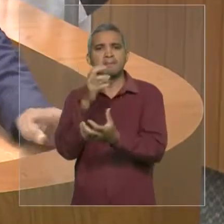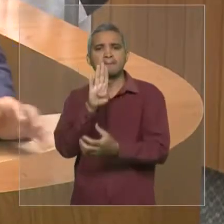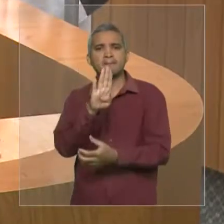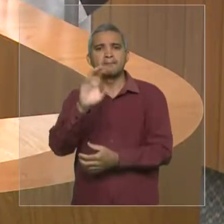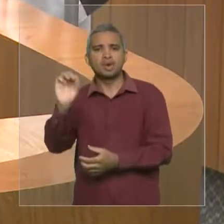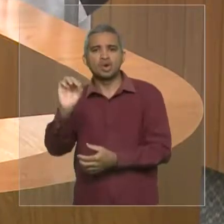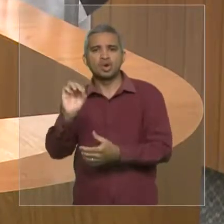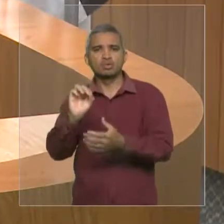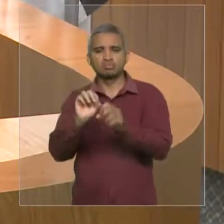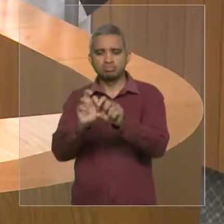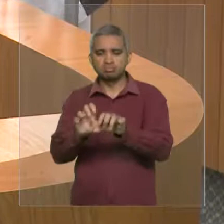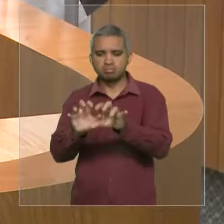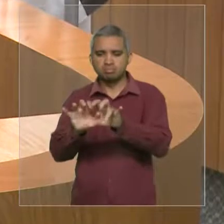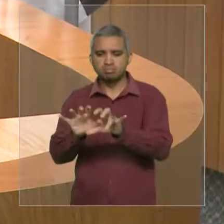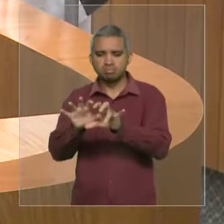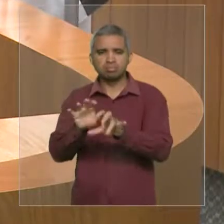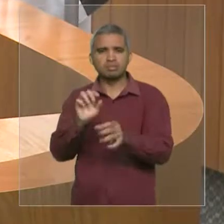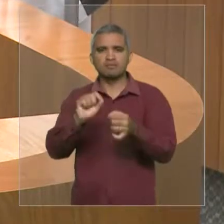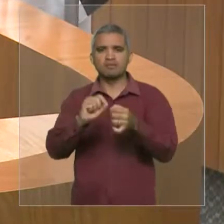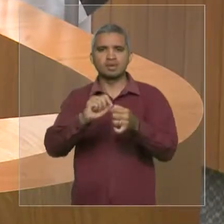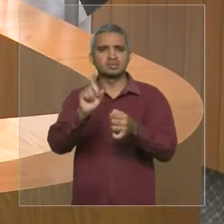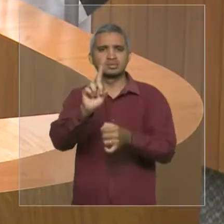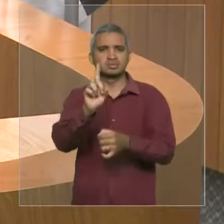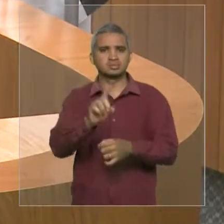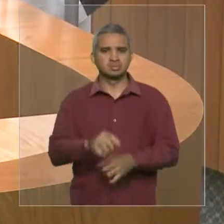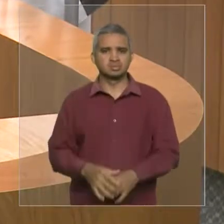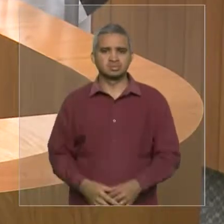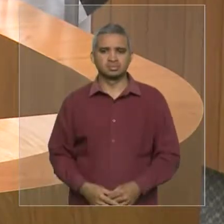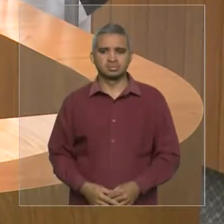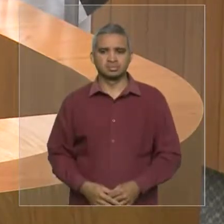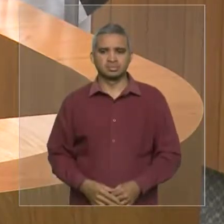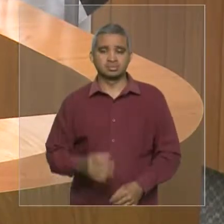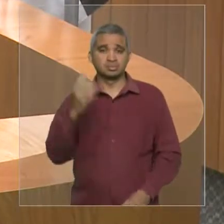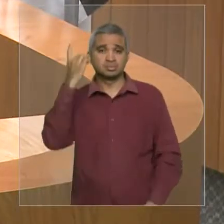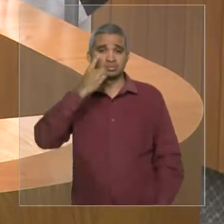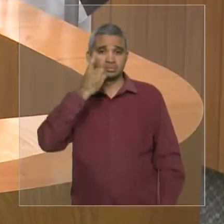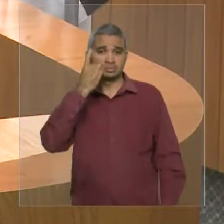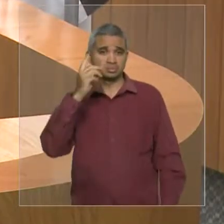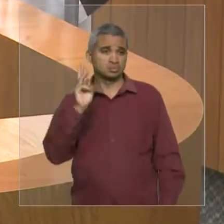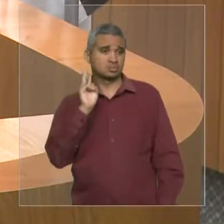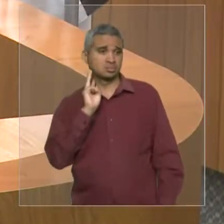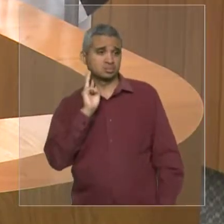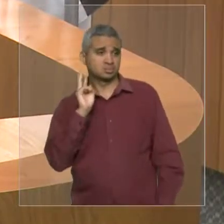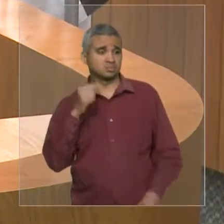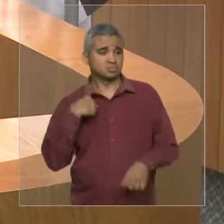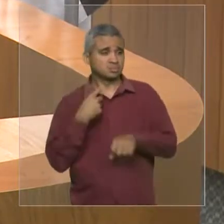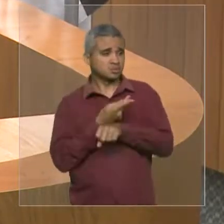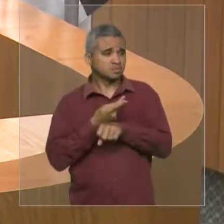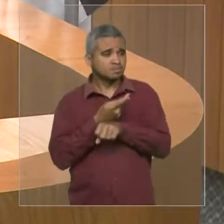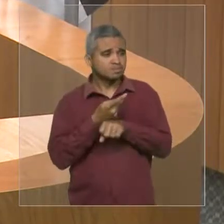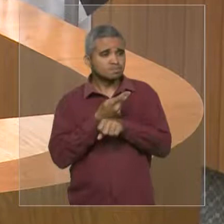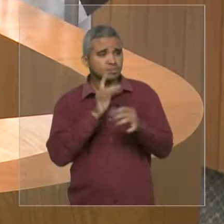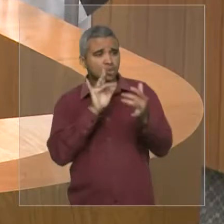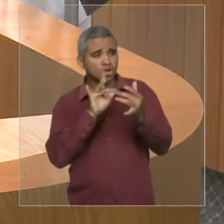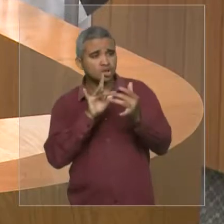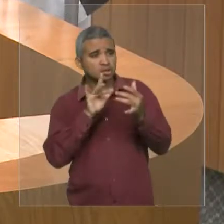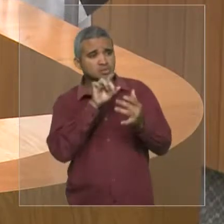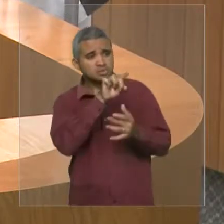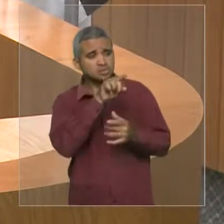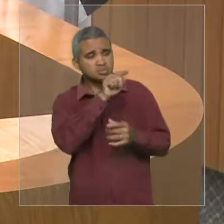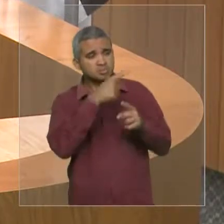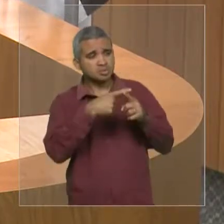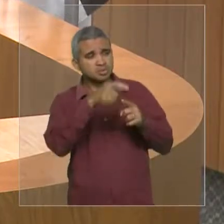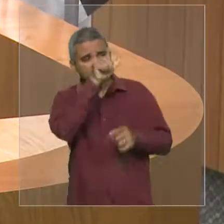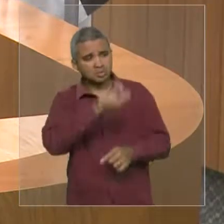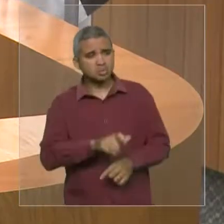para os senhores. Deputado Velho, procurei seu contato pela luta que tem feito em defesa da população, da sociedade e